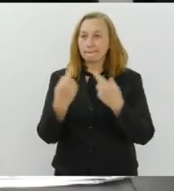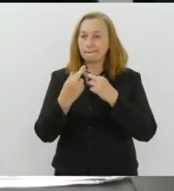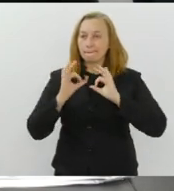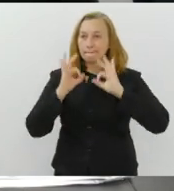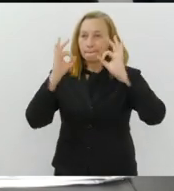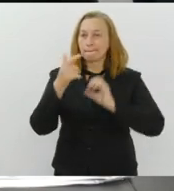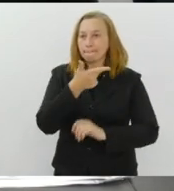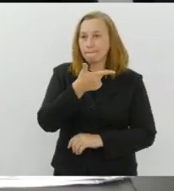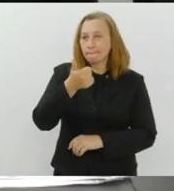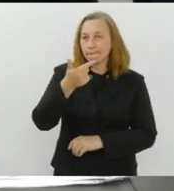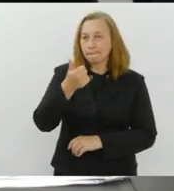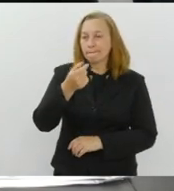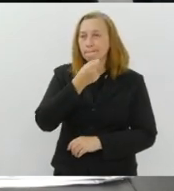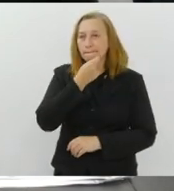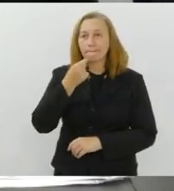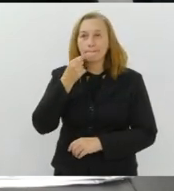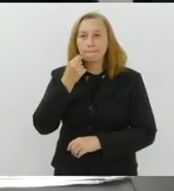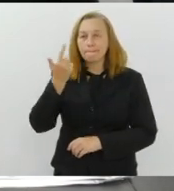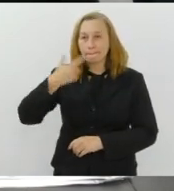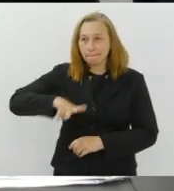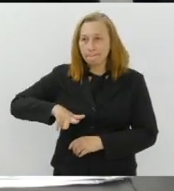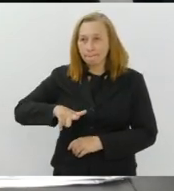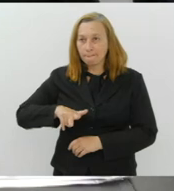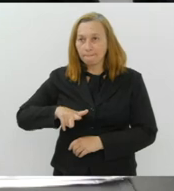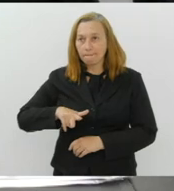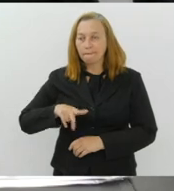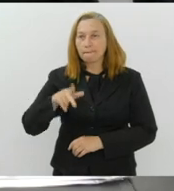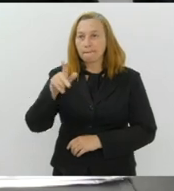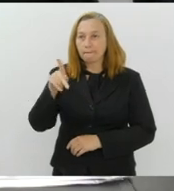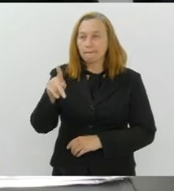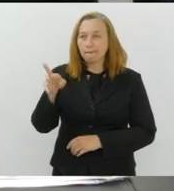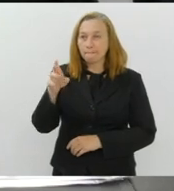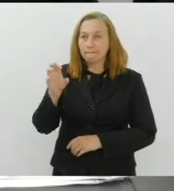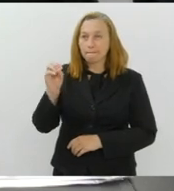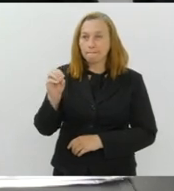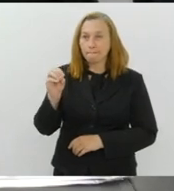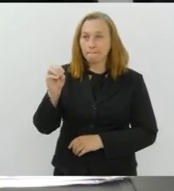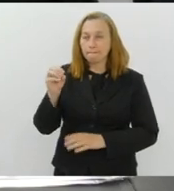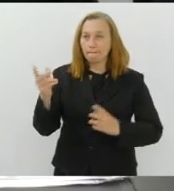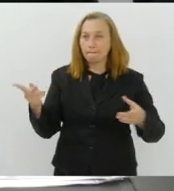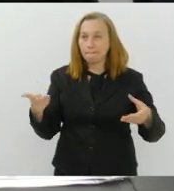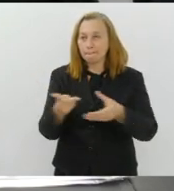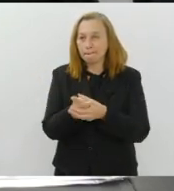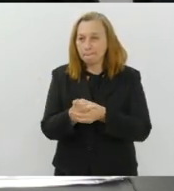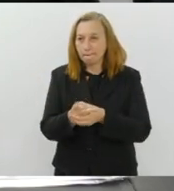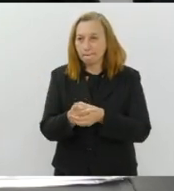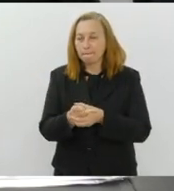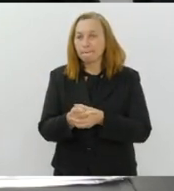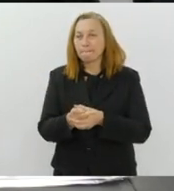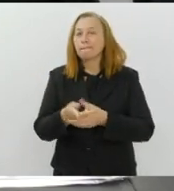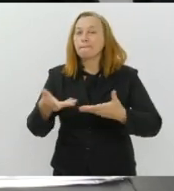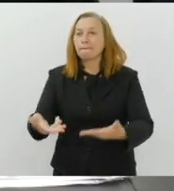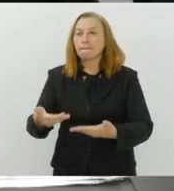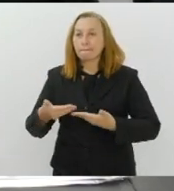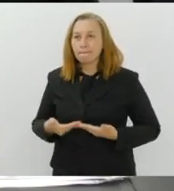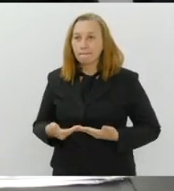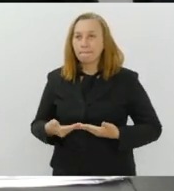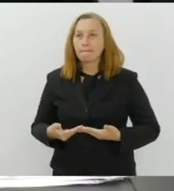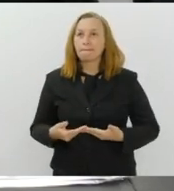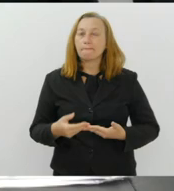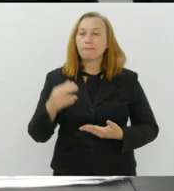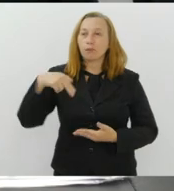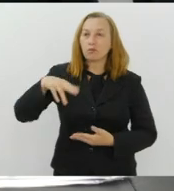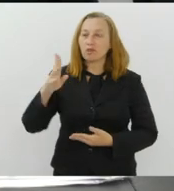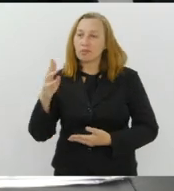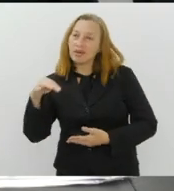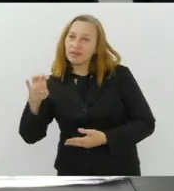dia 12 de setembro. Como eu disse, repetindo aqui, é o PROCON, IDEC, Proteste, DECON, são os convidados, e a Unimed